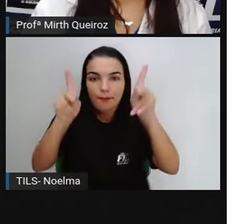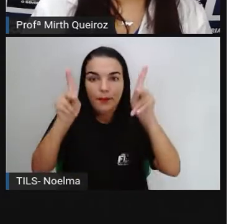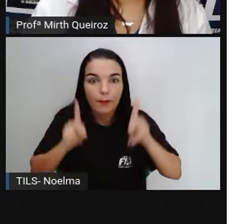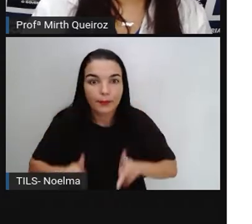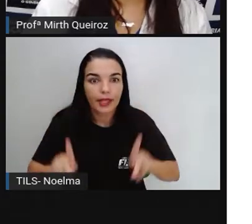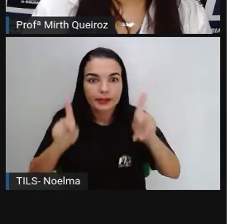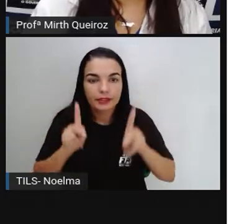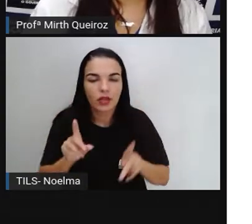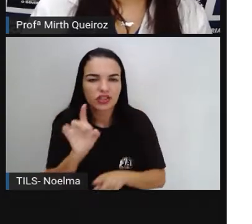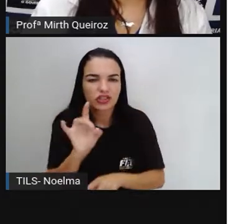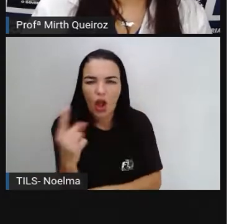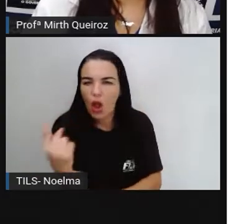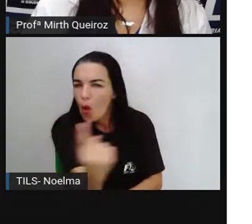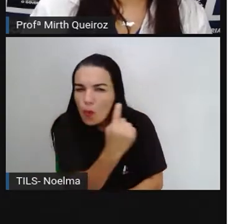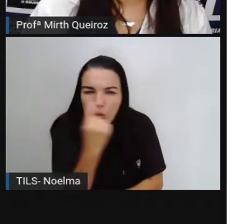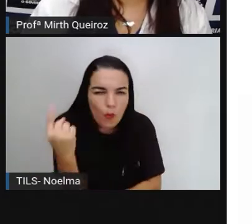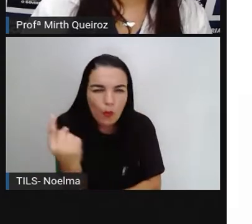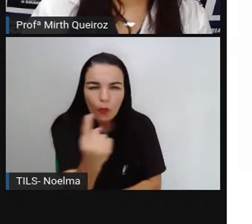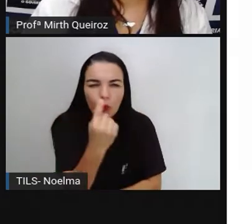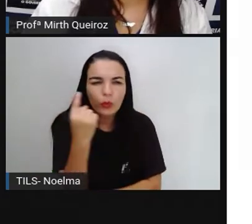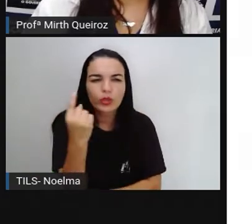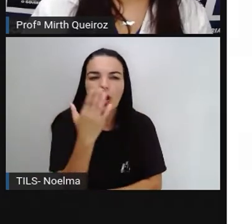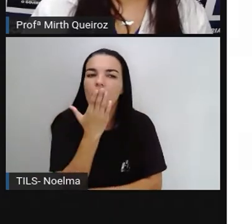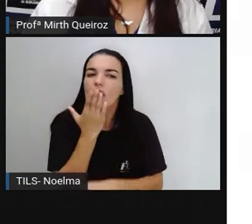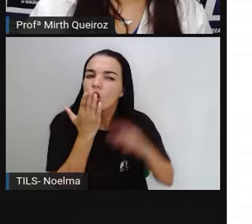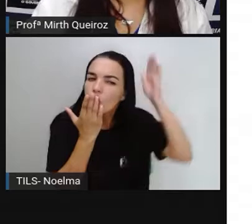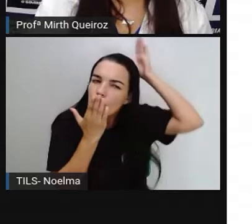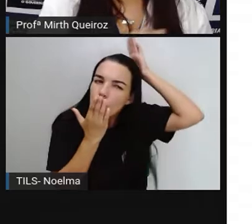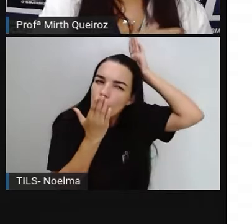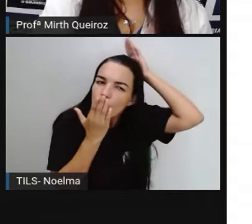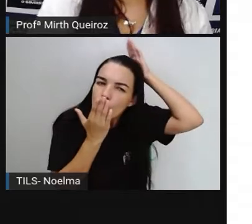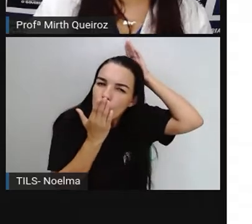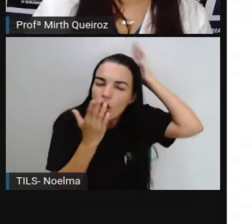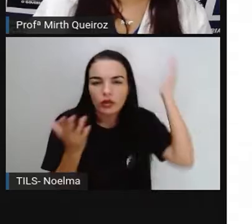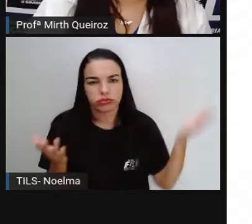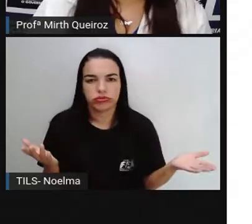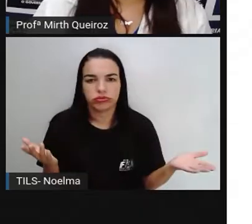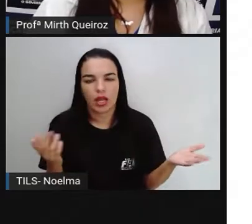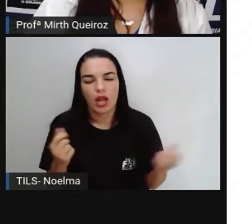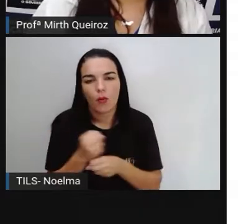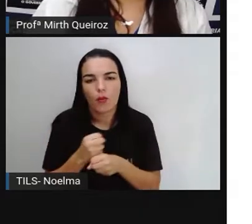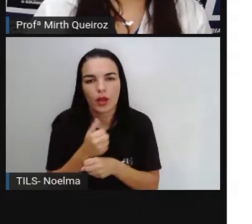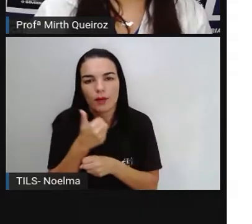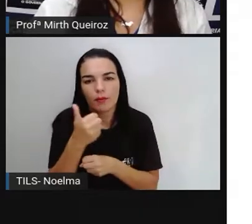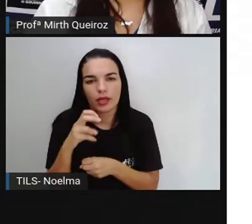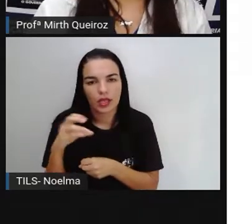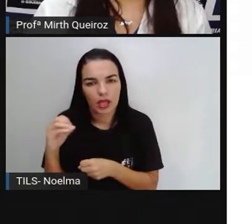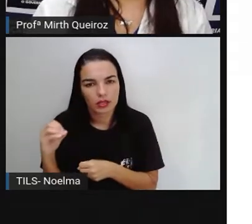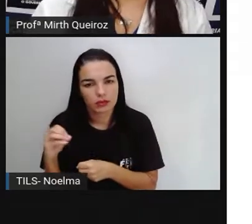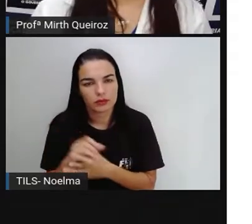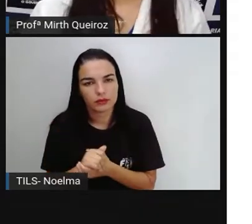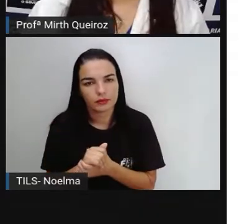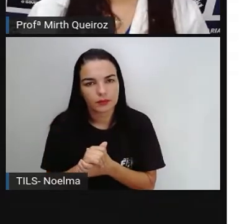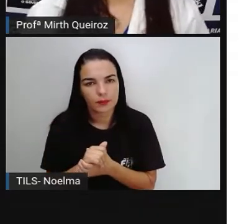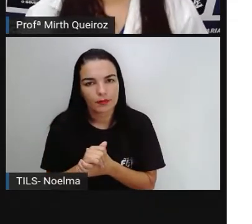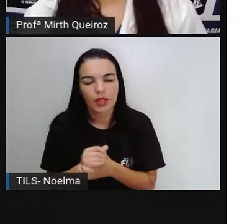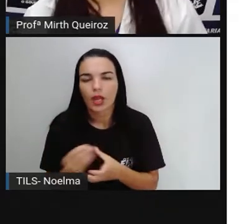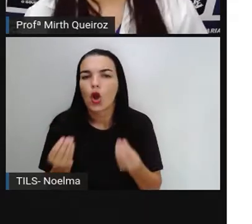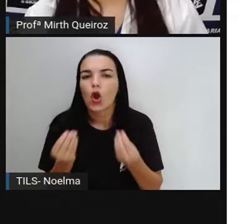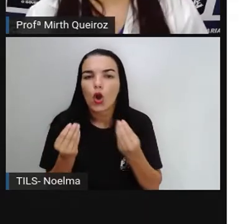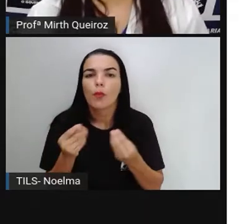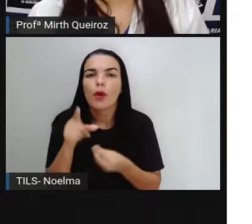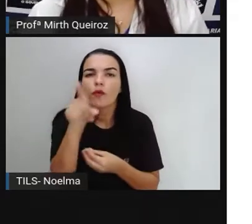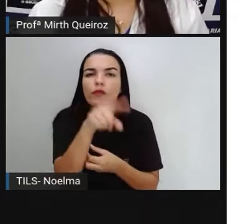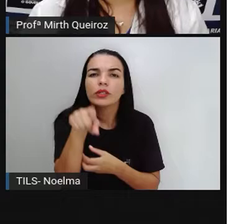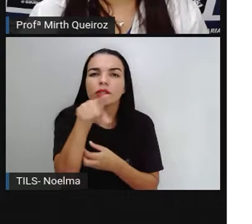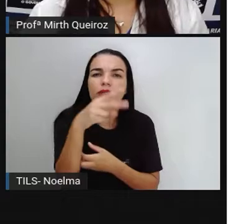fosse um único tipo, que seria aquele índio de lá de 1500. E como é que vocês veem